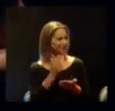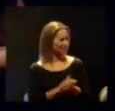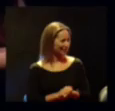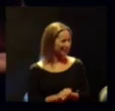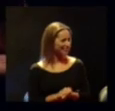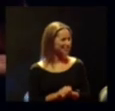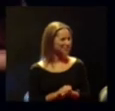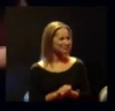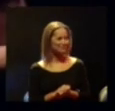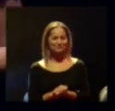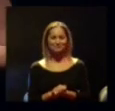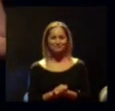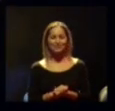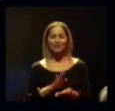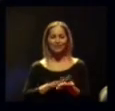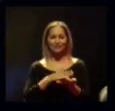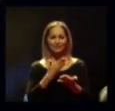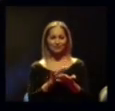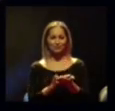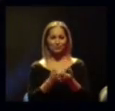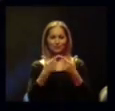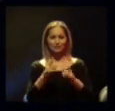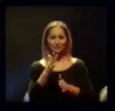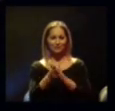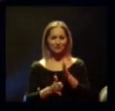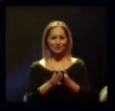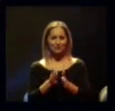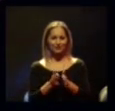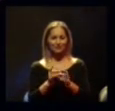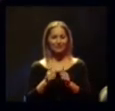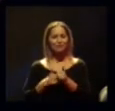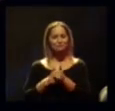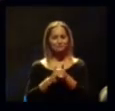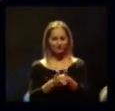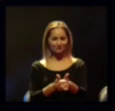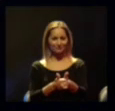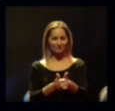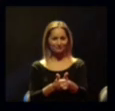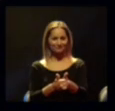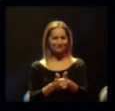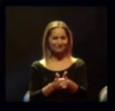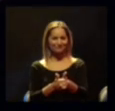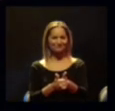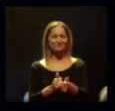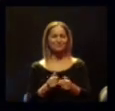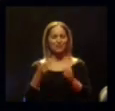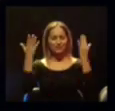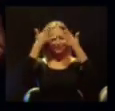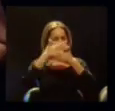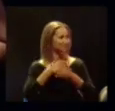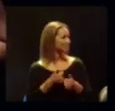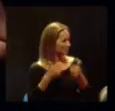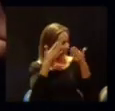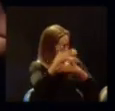Mota. Sónia Mota é tradutora de língua gestual e vai acompanhar-nos ao longo desta noite. Boa